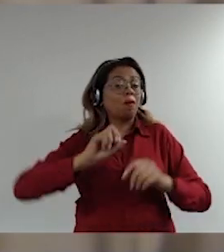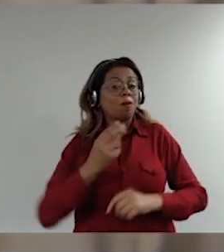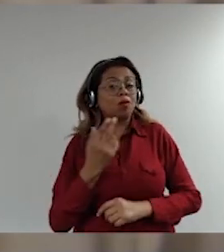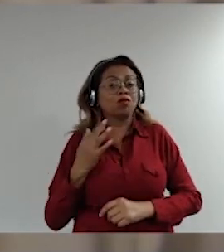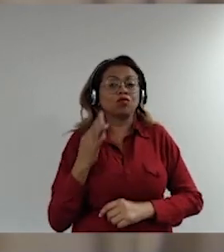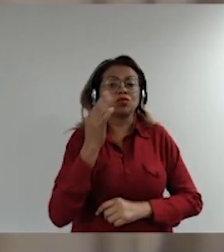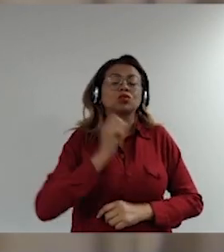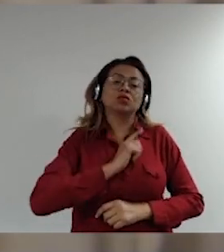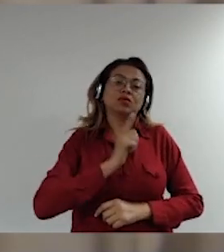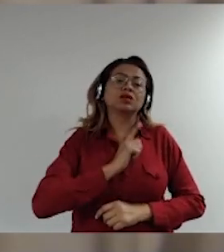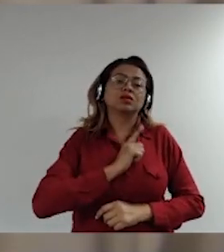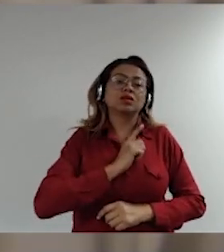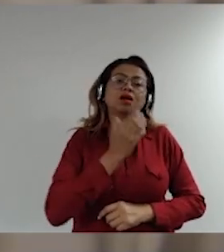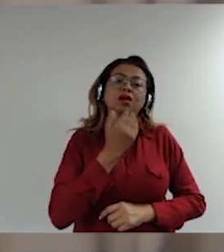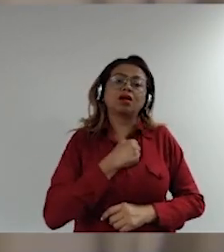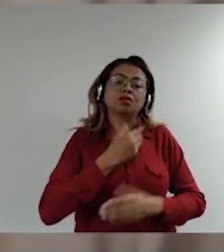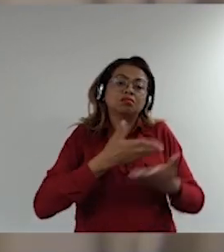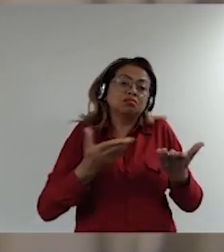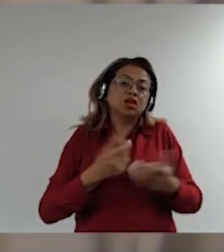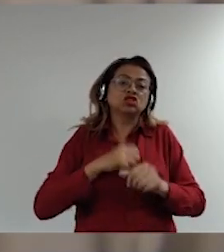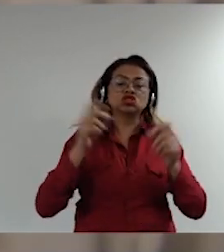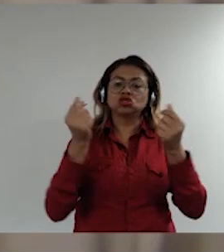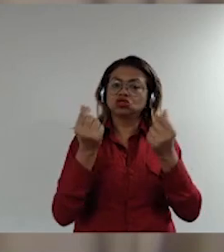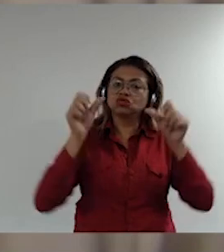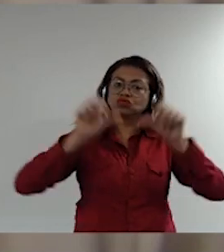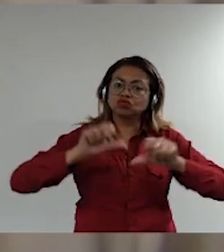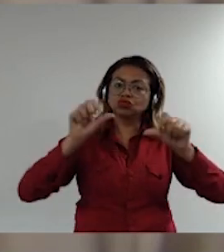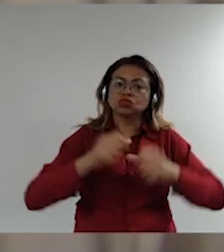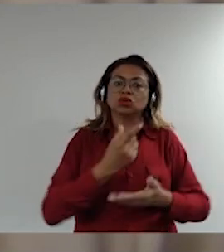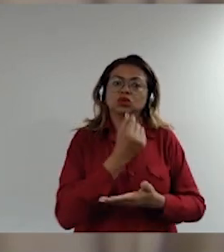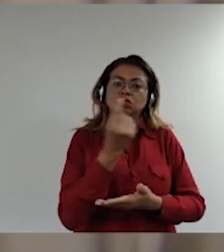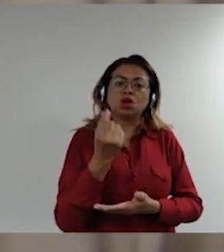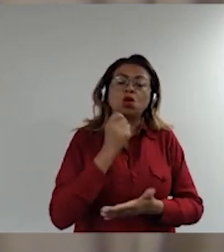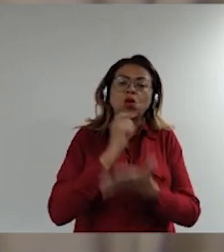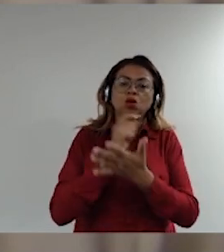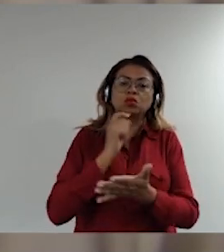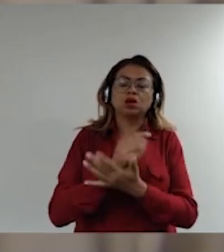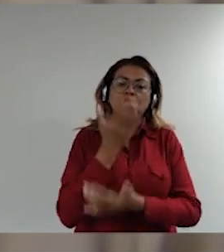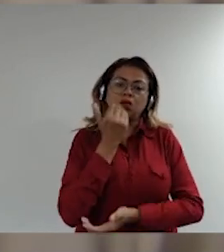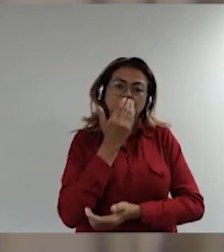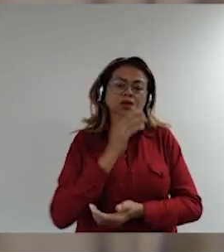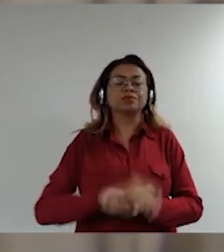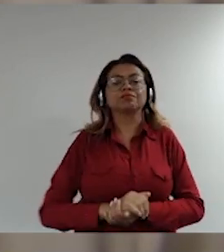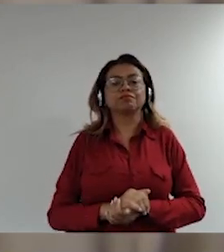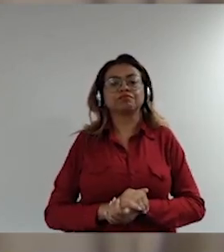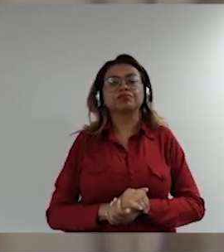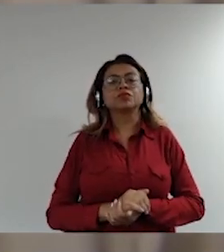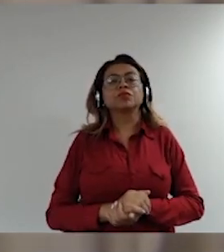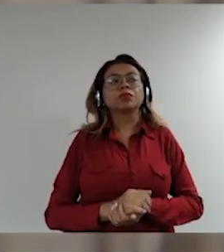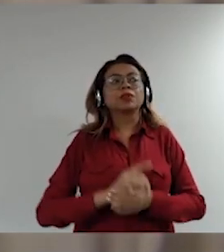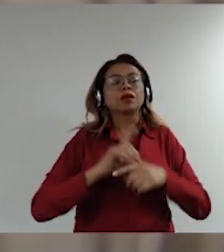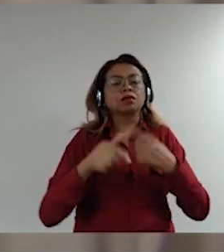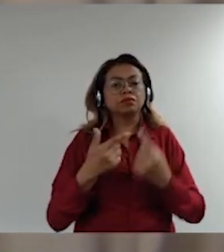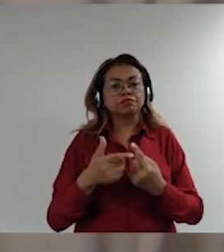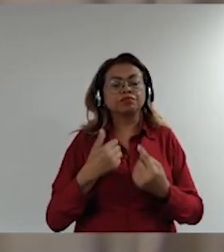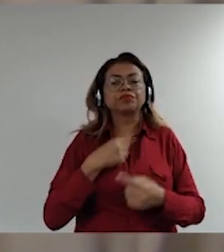até para a questão alimentar. É uma realidade. E não há certa